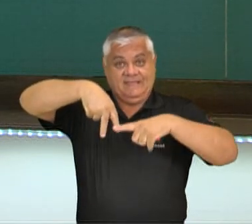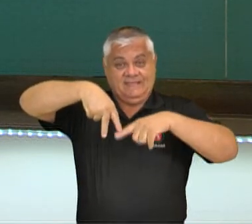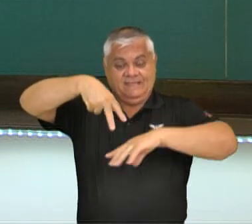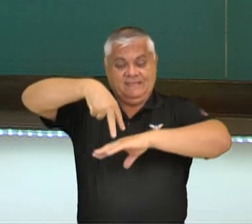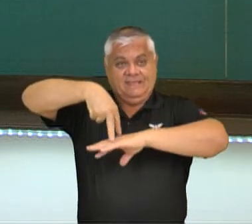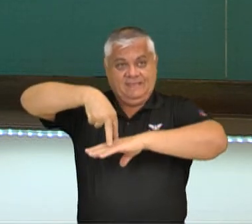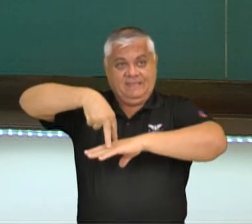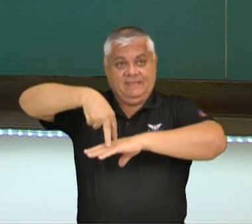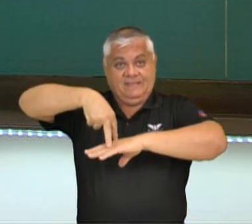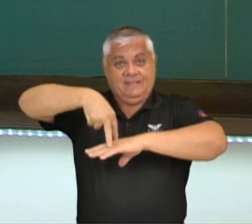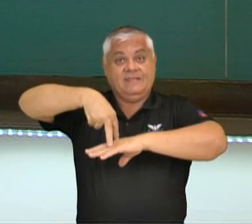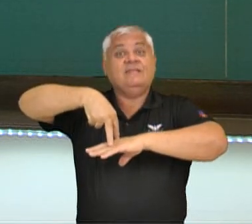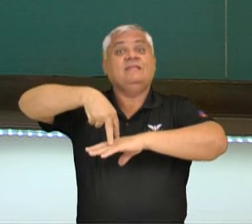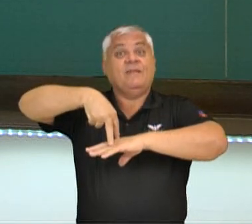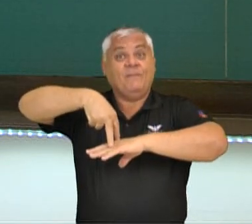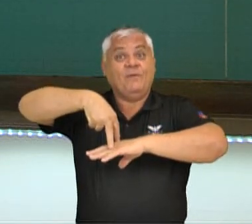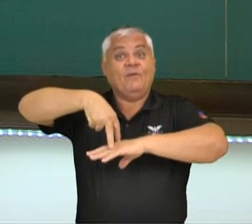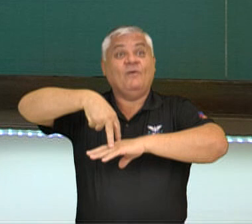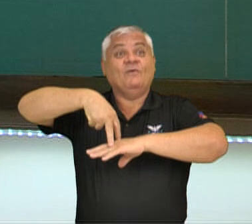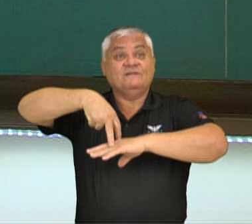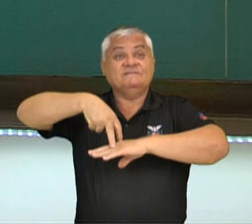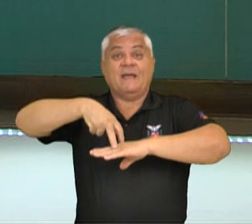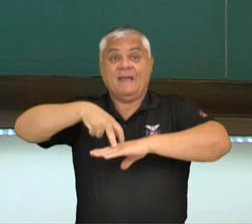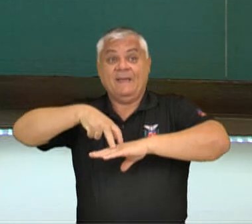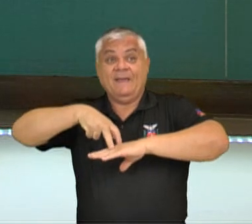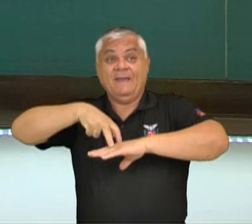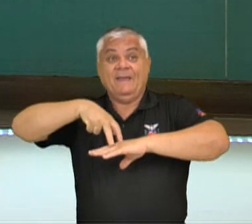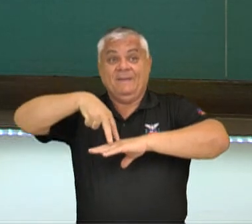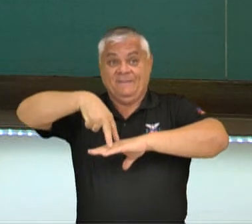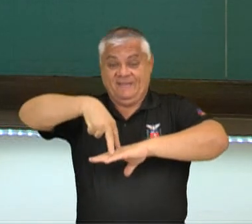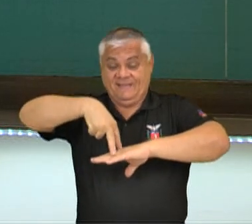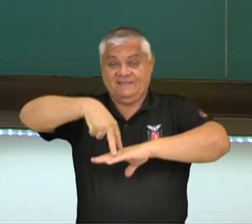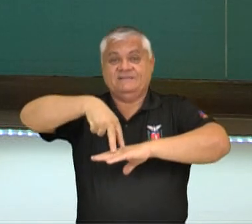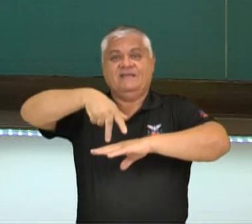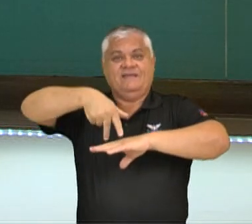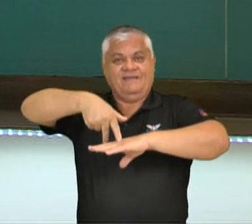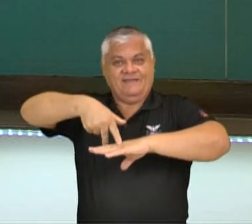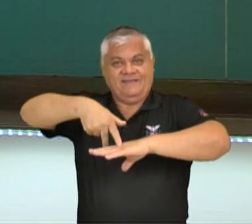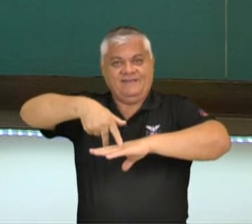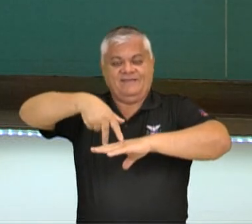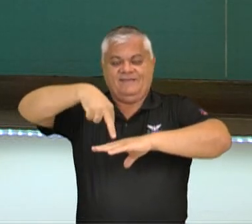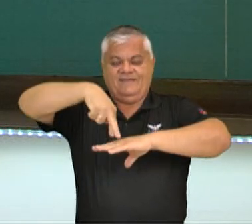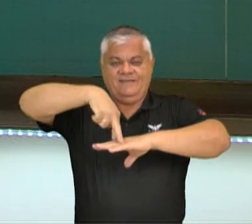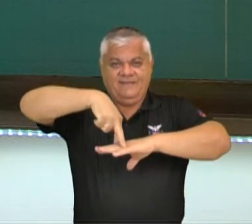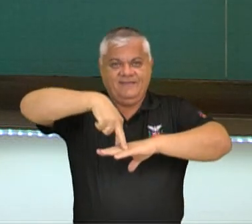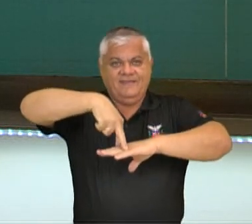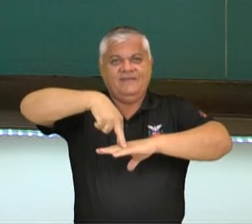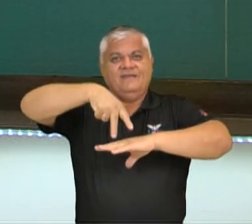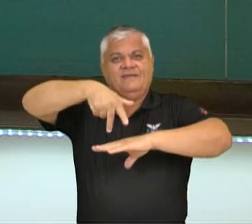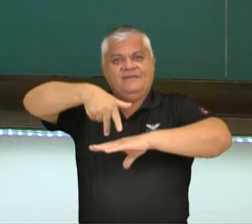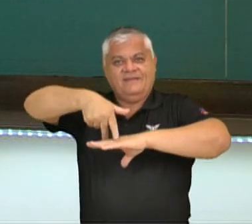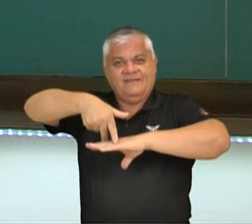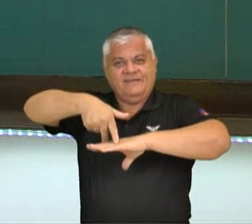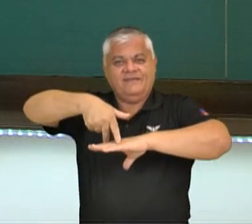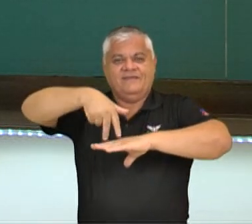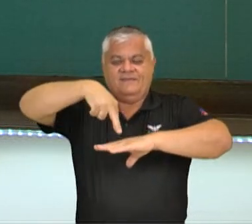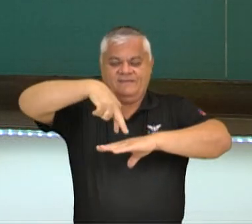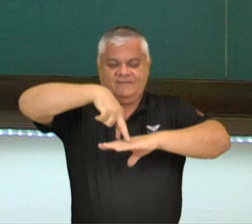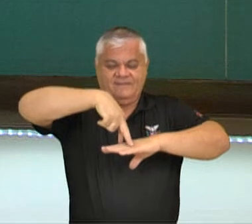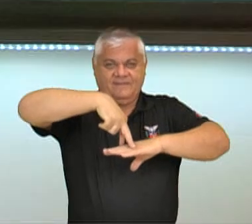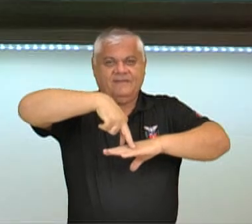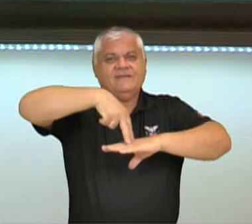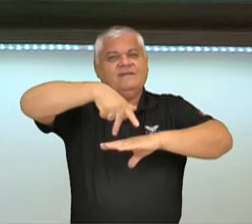para frente no movimento da base e trocamos perna direita